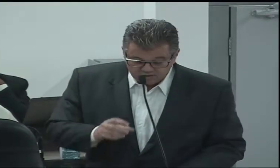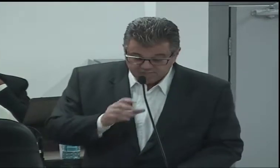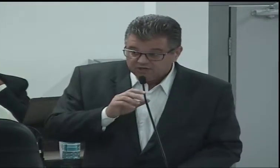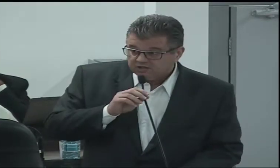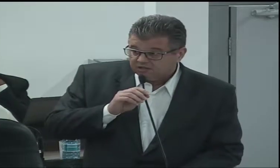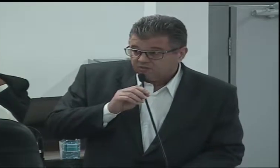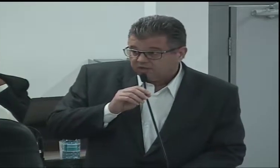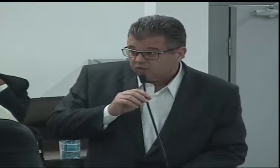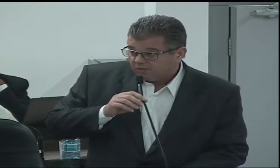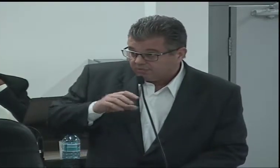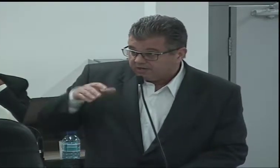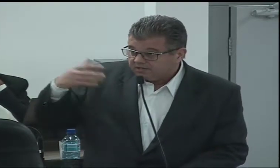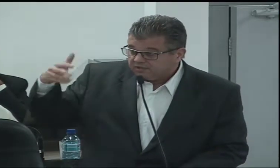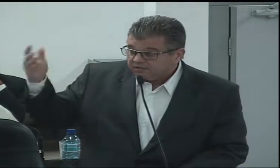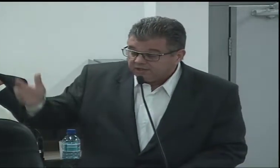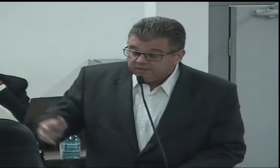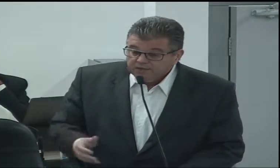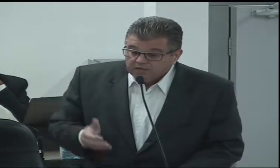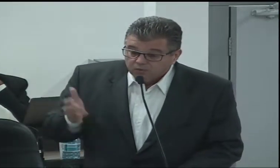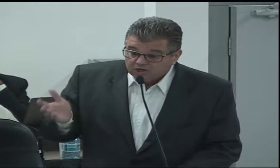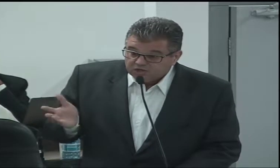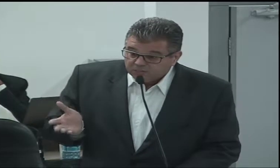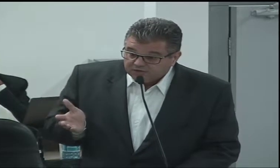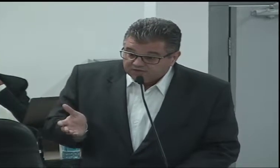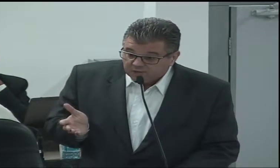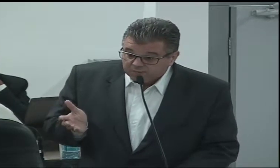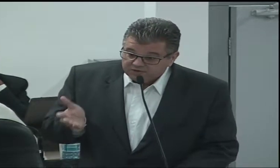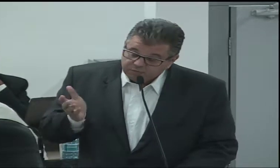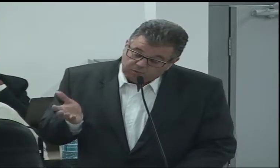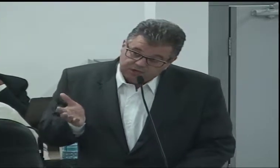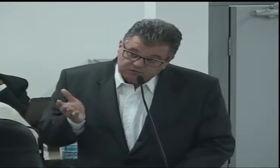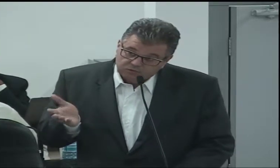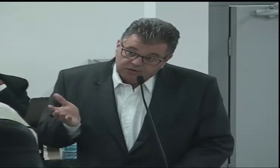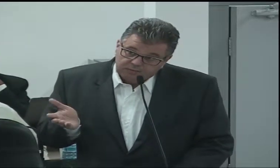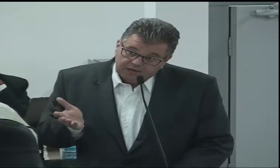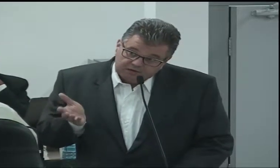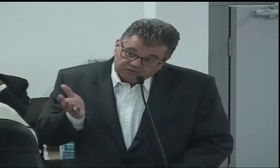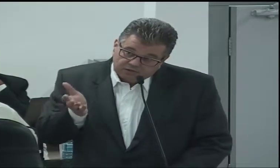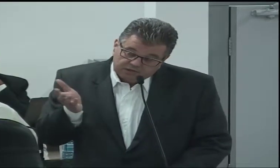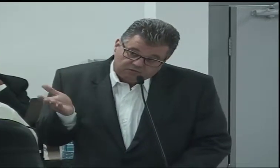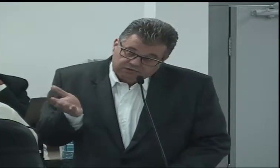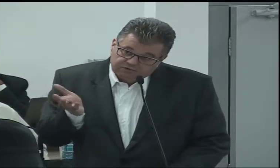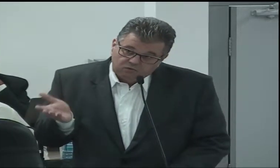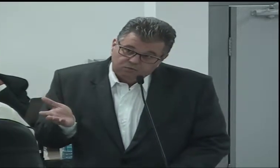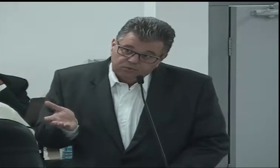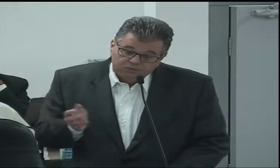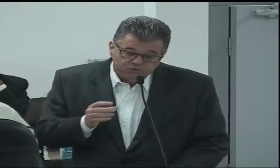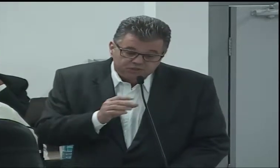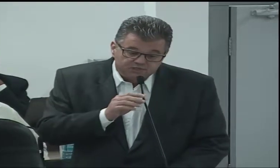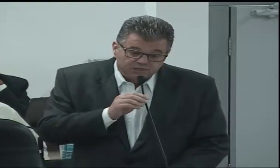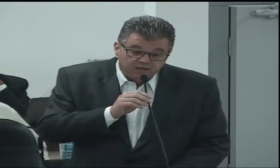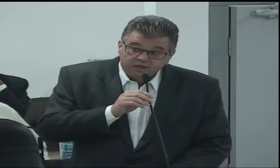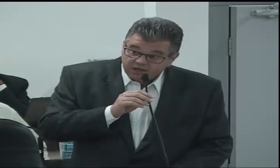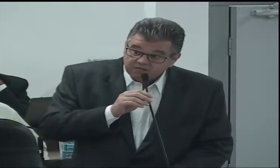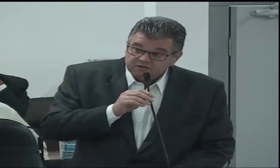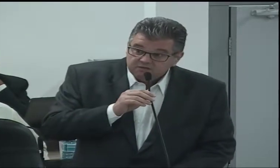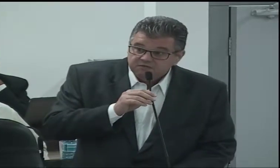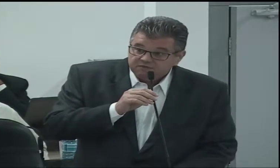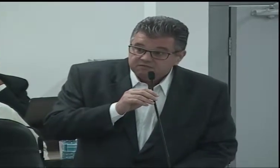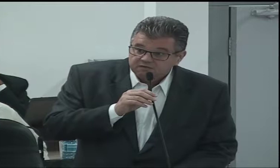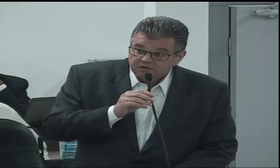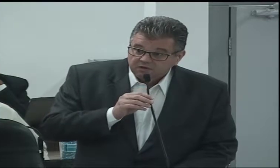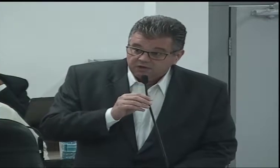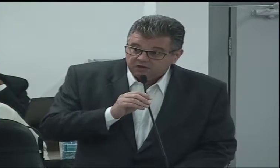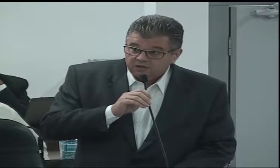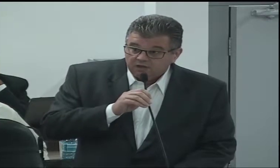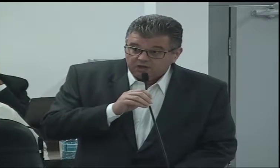tatuagem, enfim, tem toda aí uma parte, né? E o que a gente percebe, principalmente, doutora Mayra, a senhora talvez aí como neurologista, é a